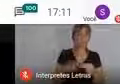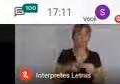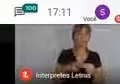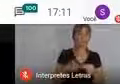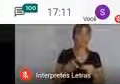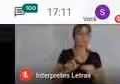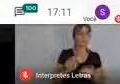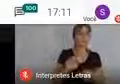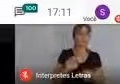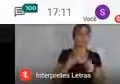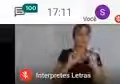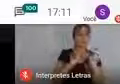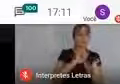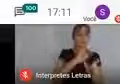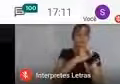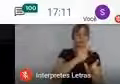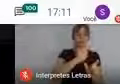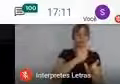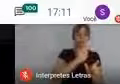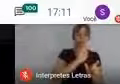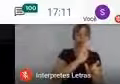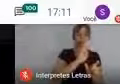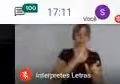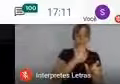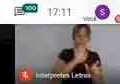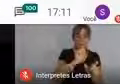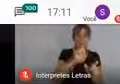ou carne salgada do sol, do sul. E